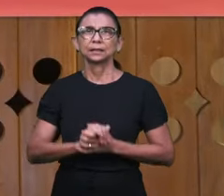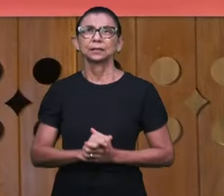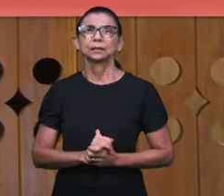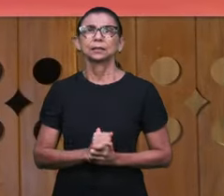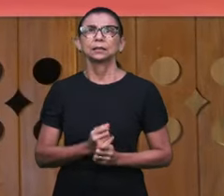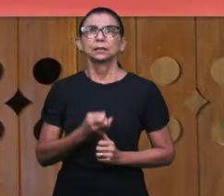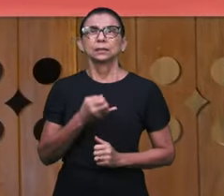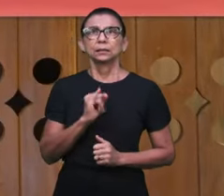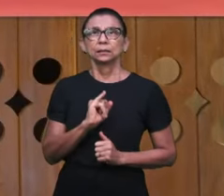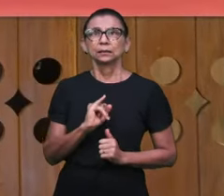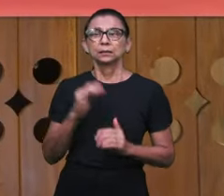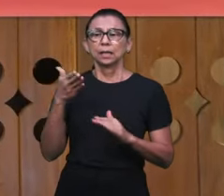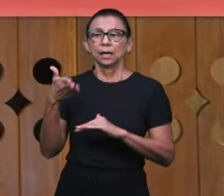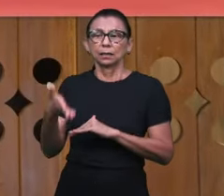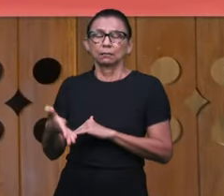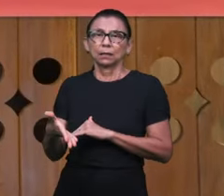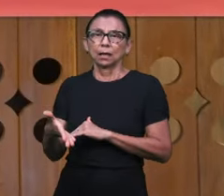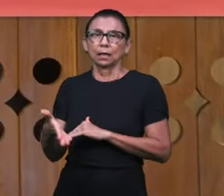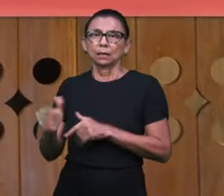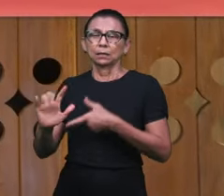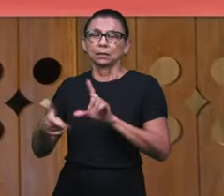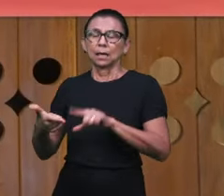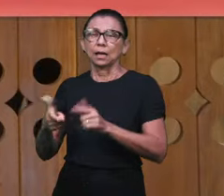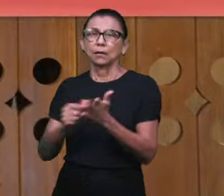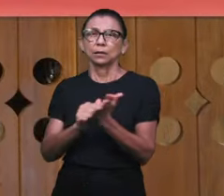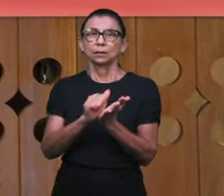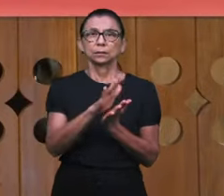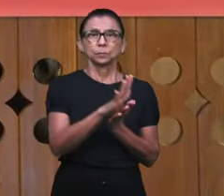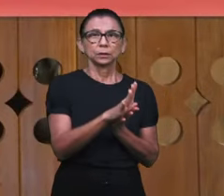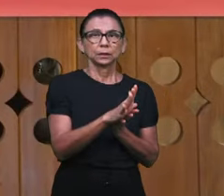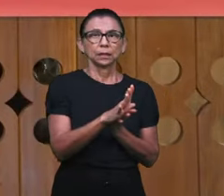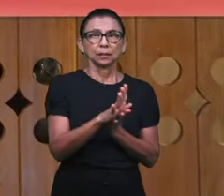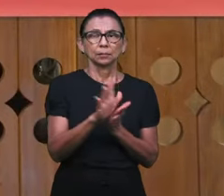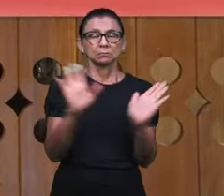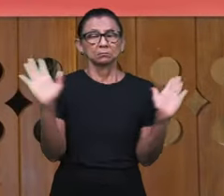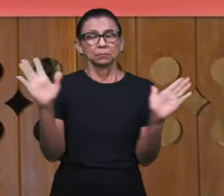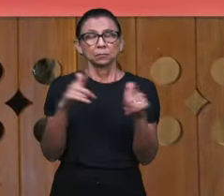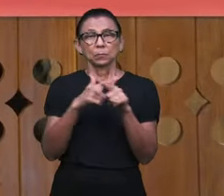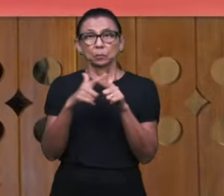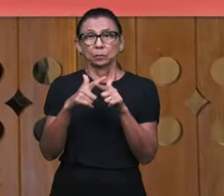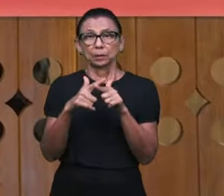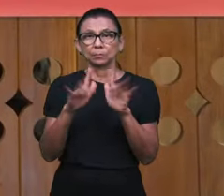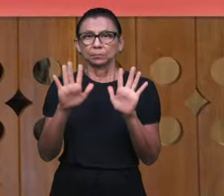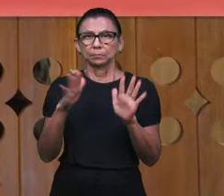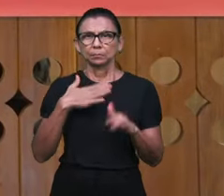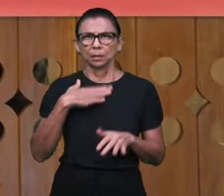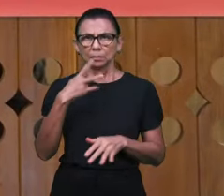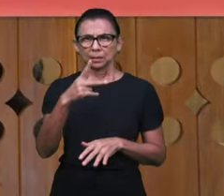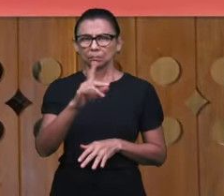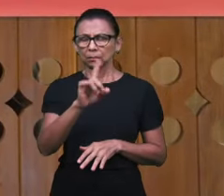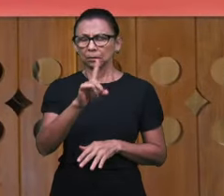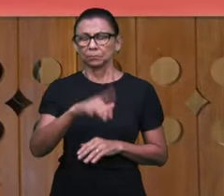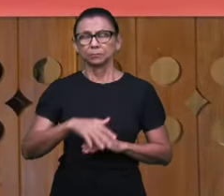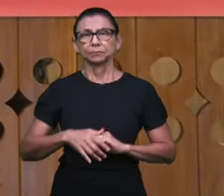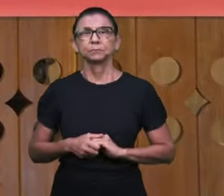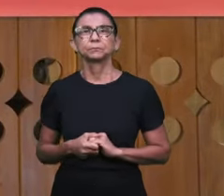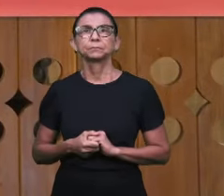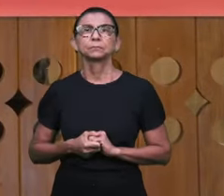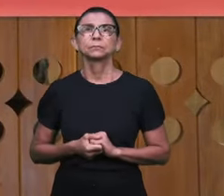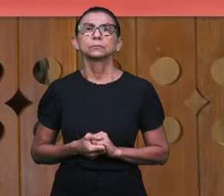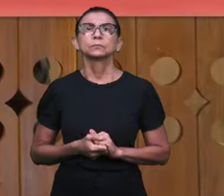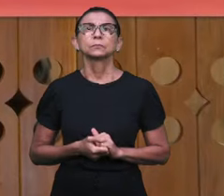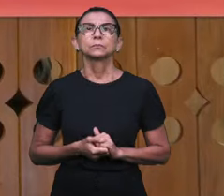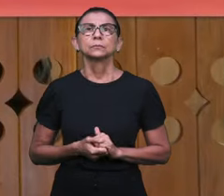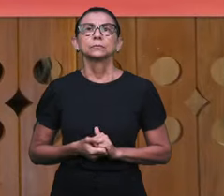expulsar. É problema do Senhor, não é nosso. A Jerusalém, que está lá, e quando vier fazer